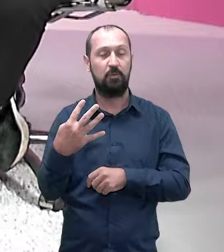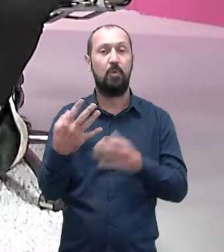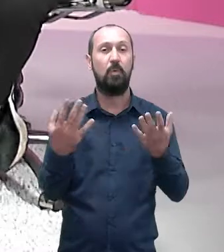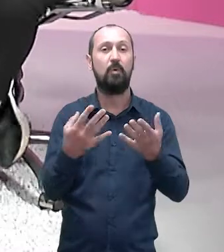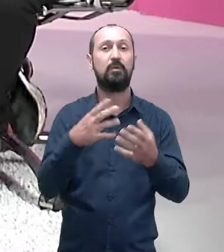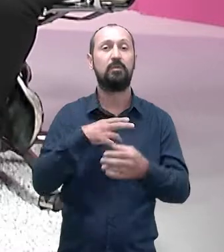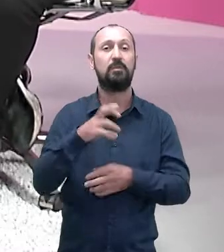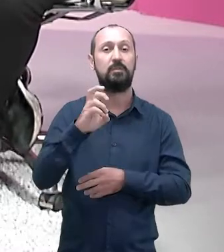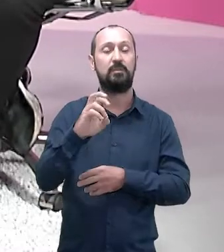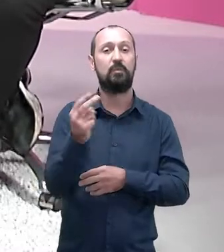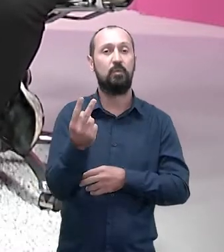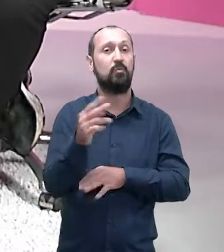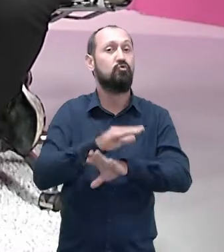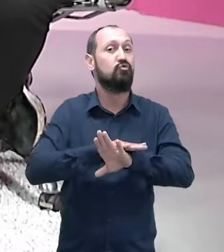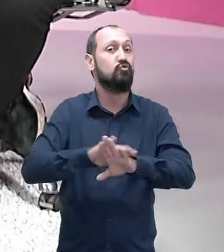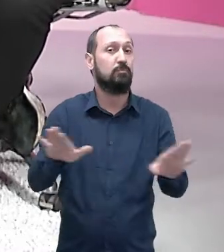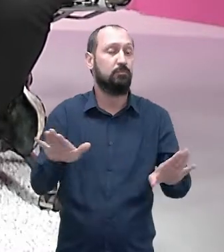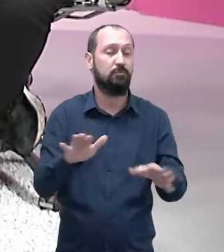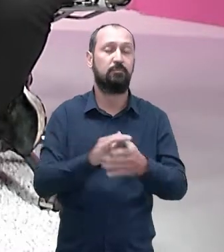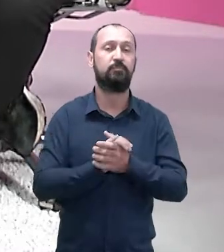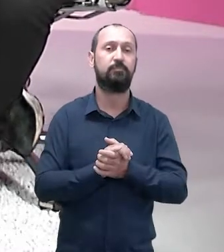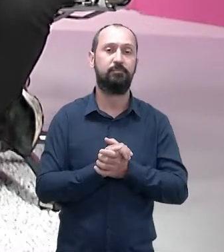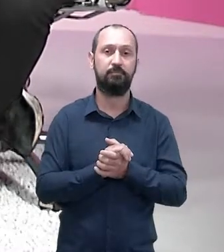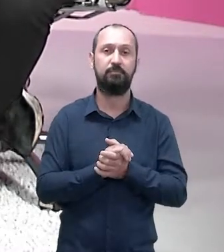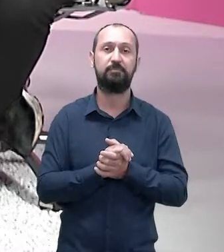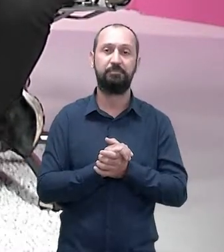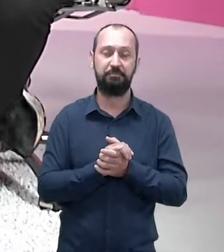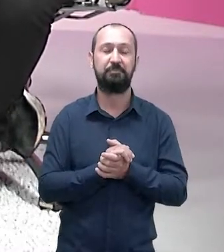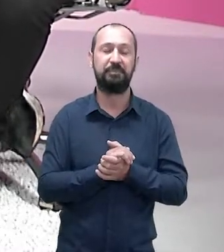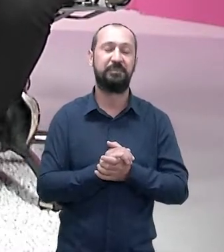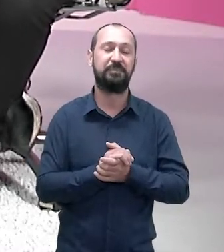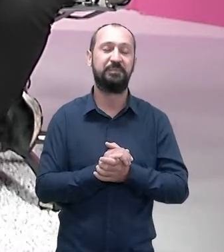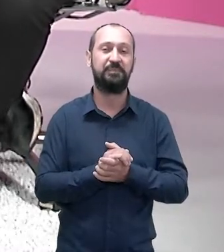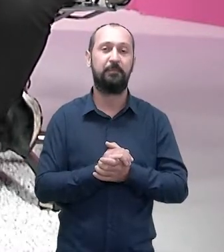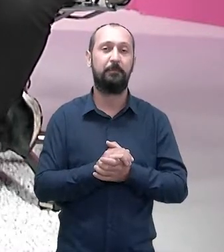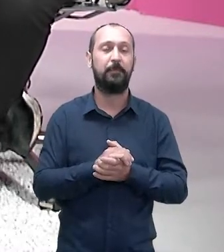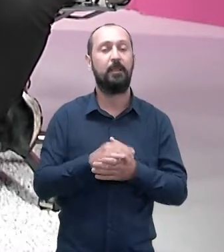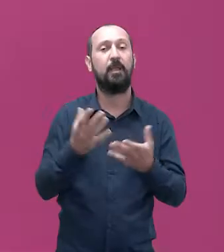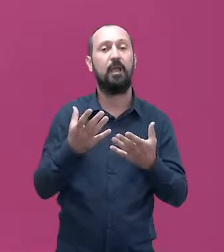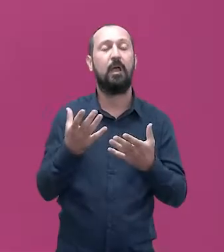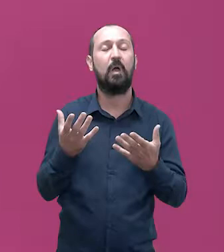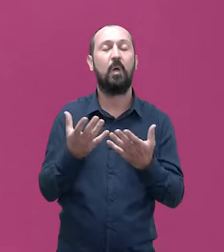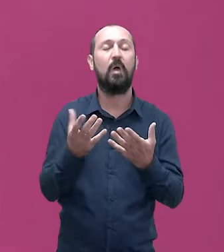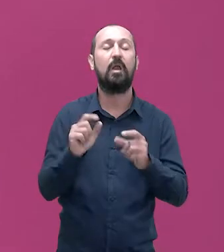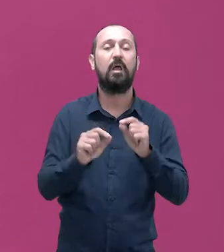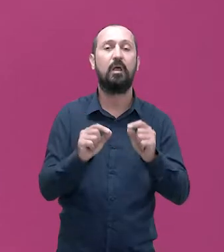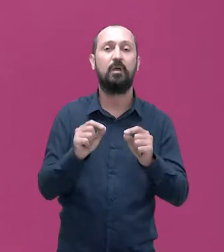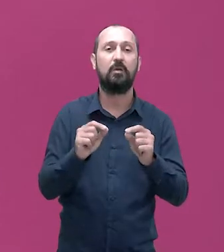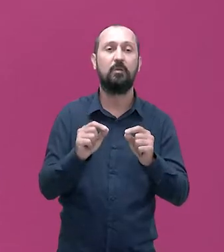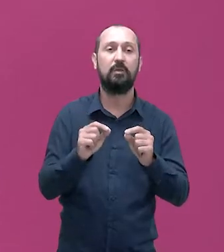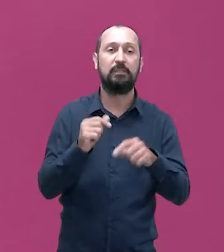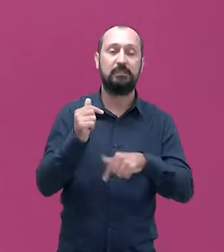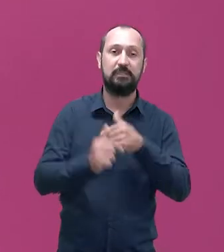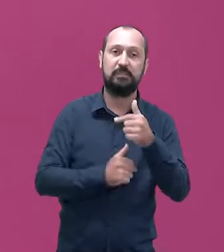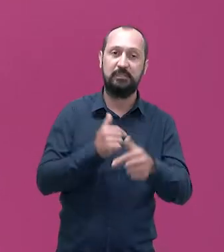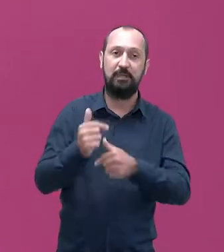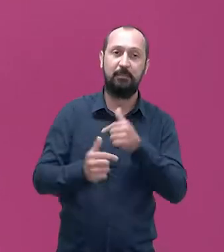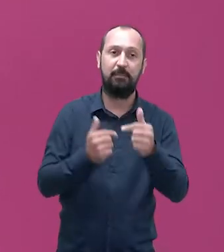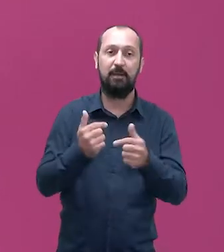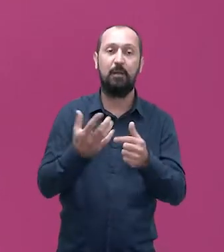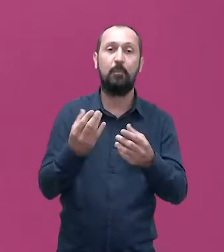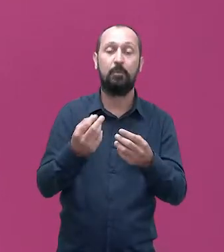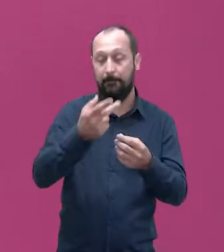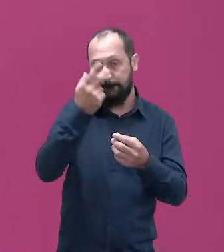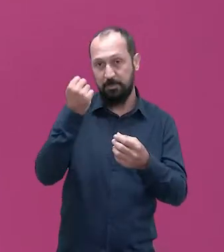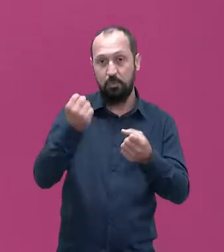condutores escolares e hoje são 52 apenas, né? Mas com essa